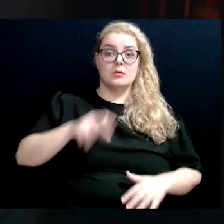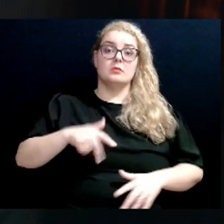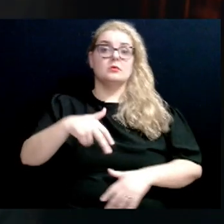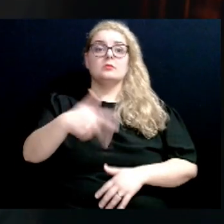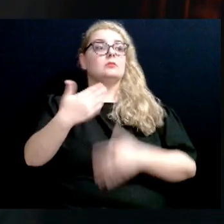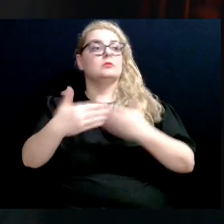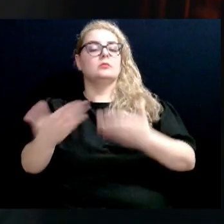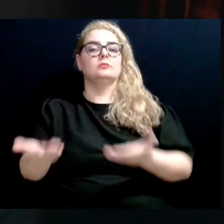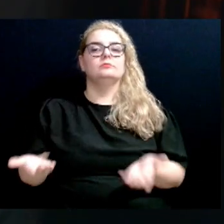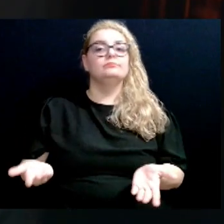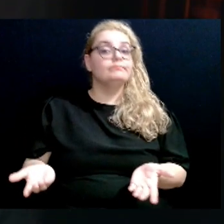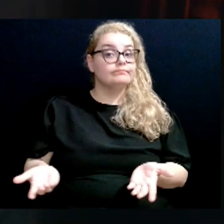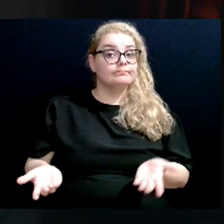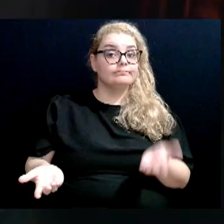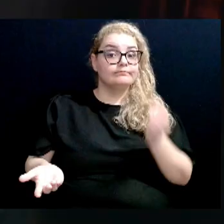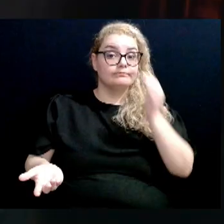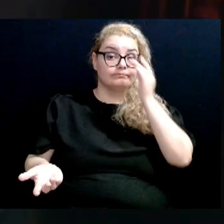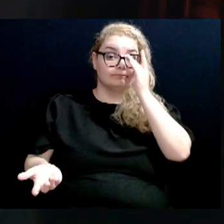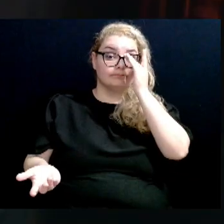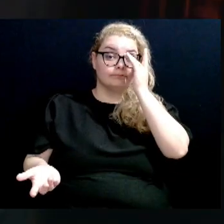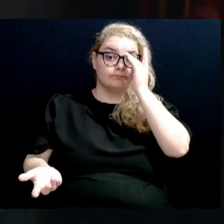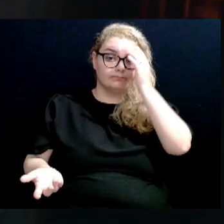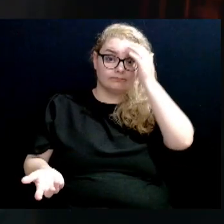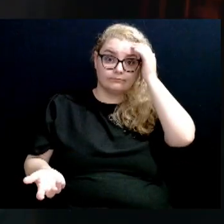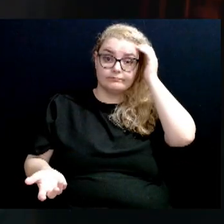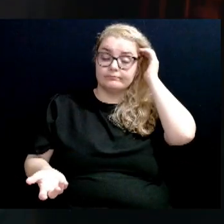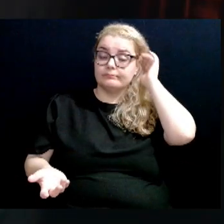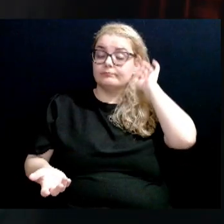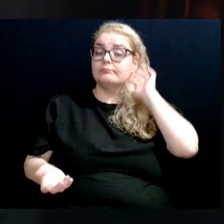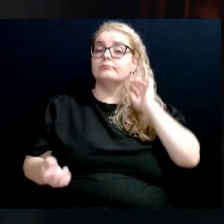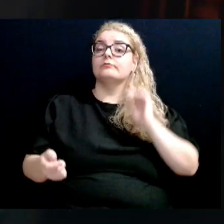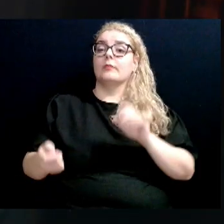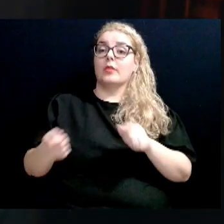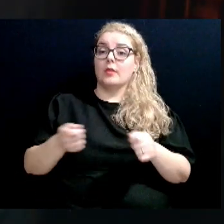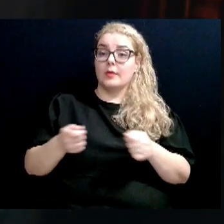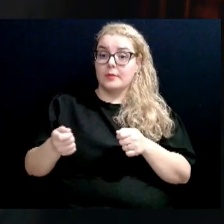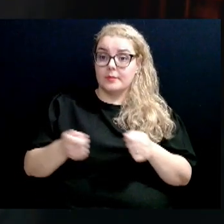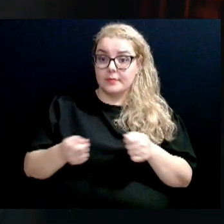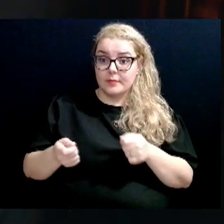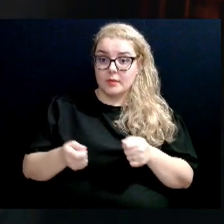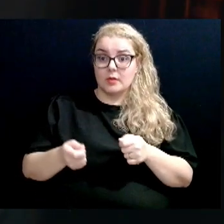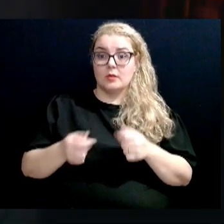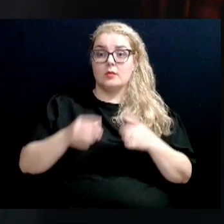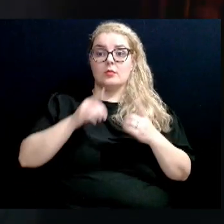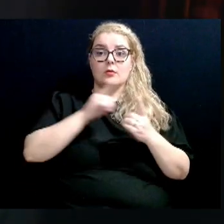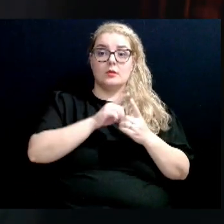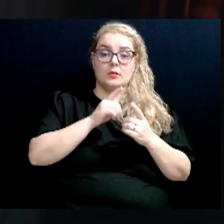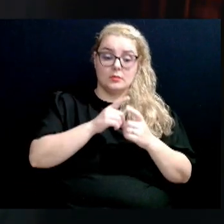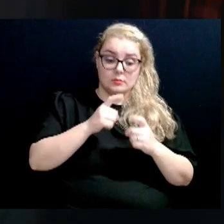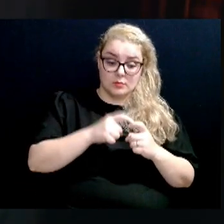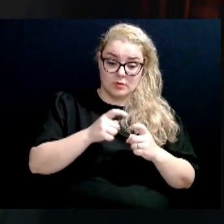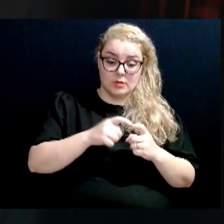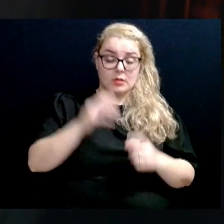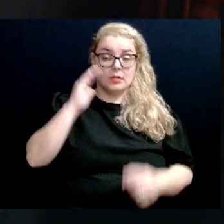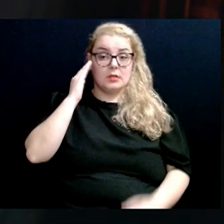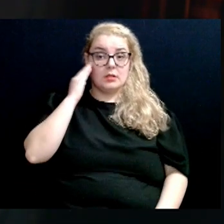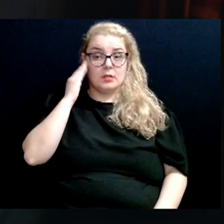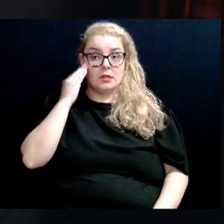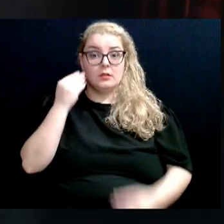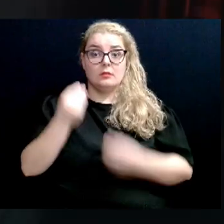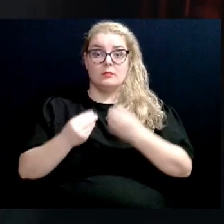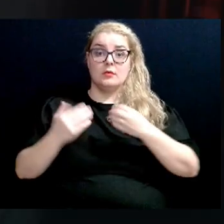né? E aí a gente precisa, segurar a onda, buscar um atendimento médico, buscar entender como nós funcionamos.